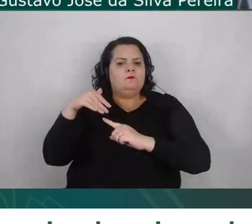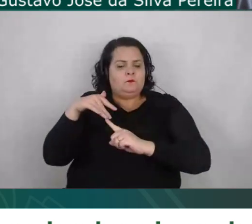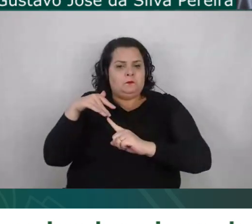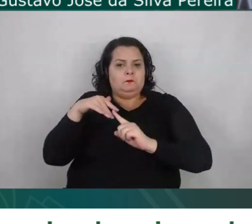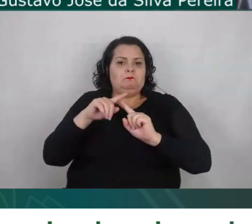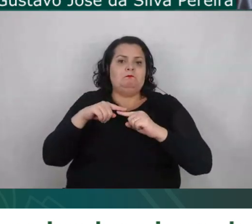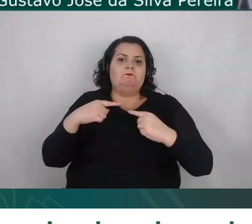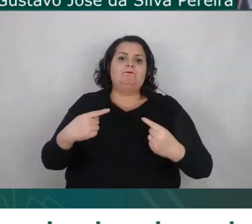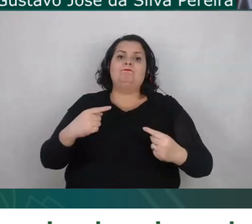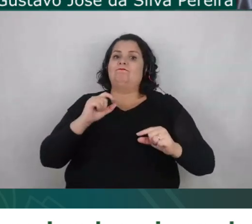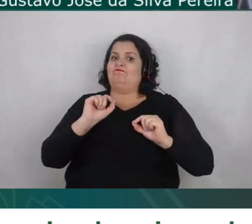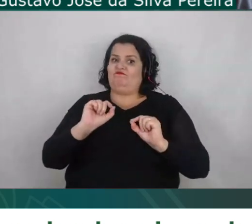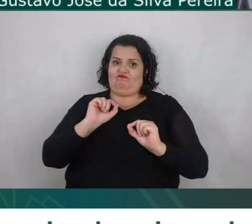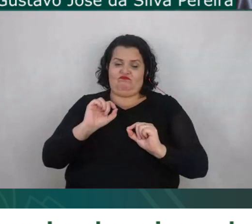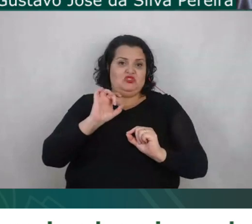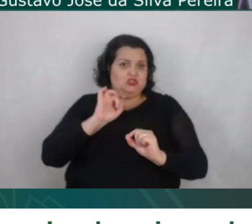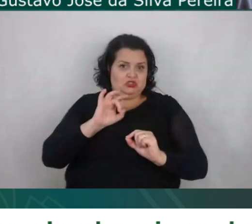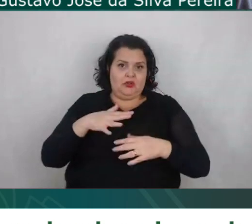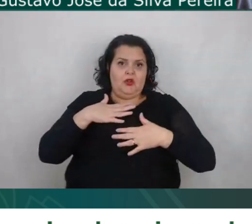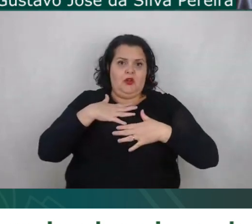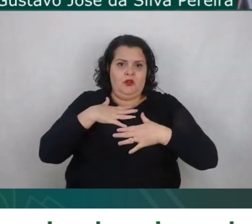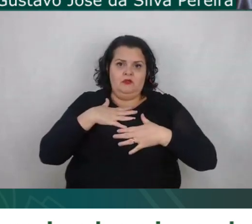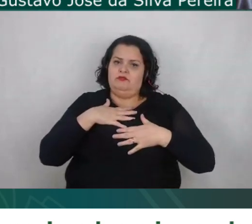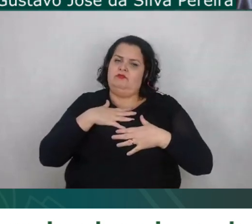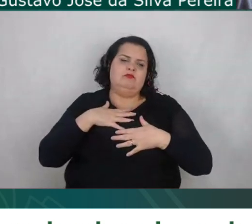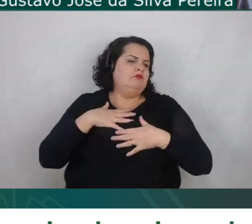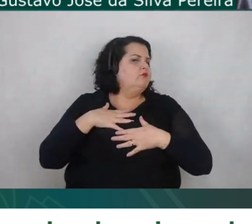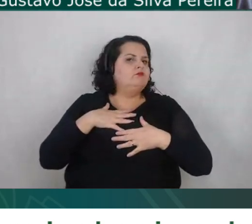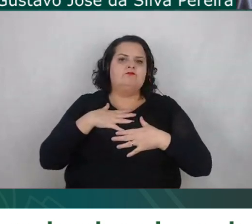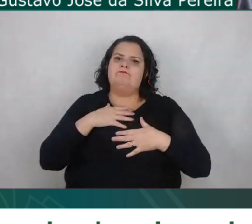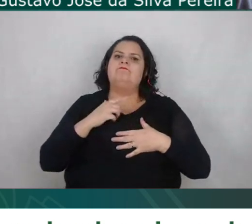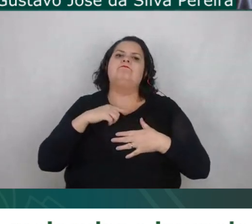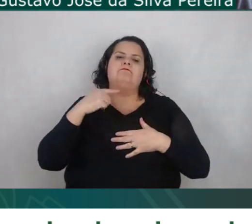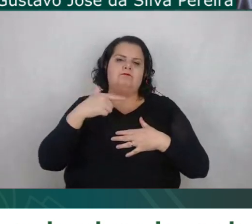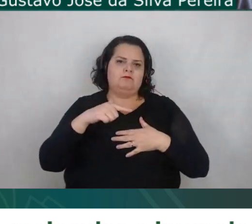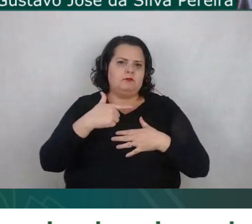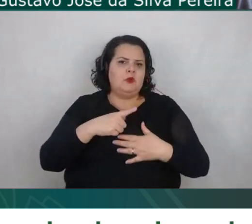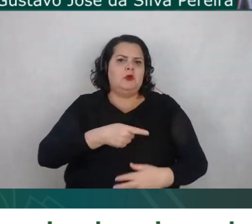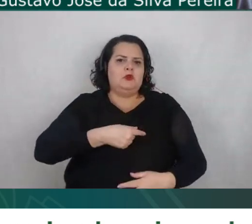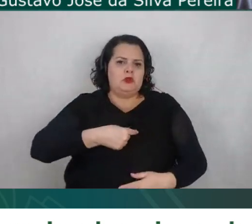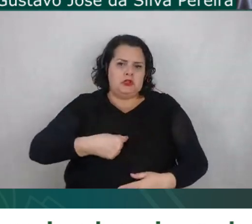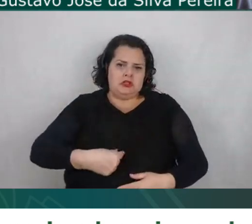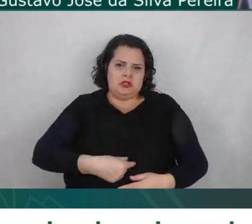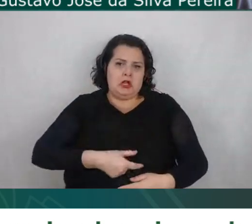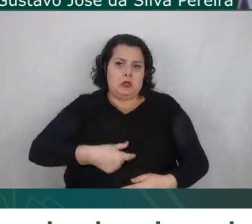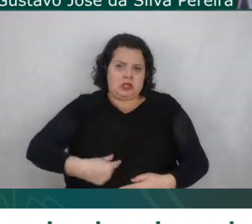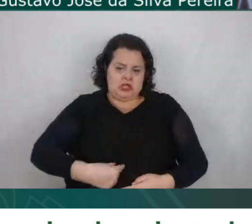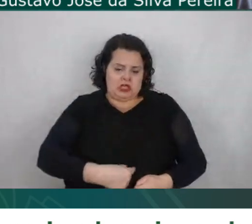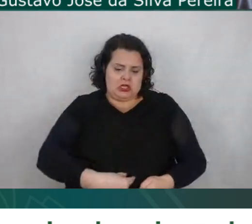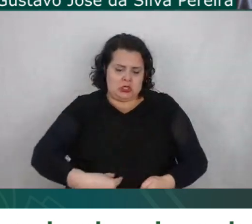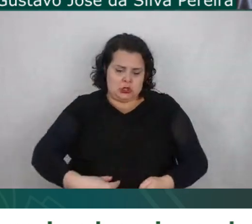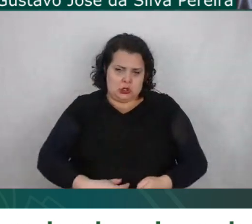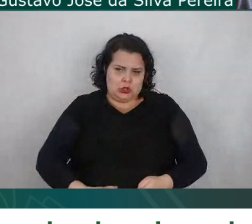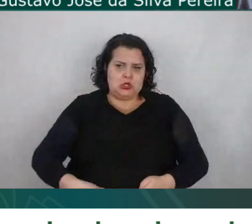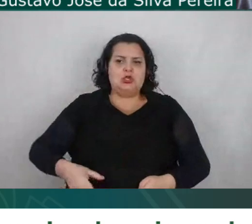outros órgãos, além do pulmão, como o intestino e o rim, por